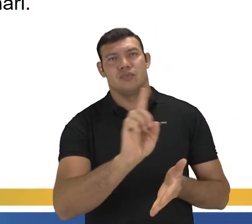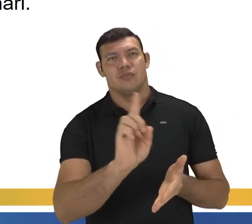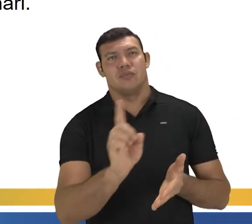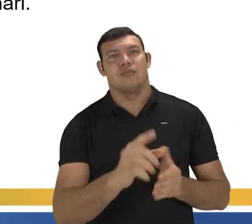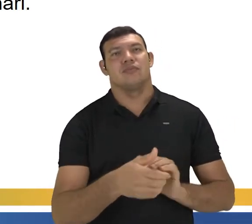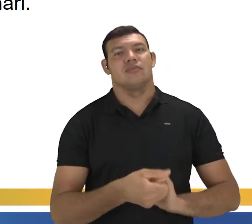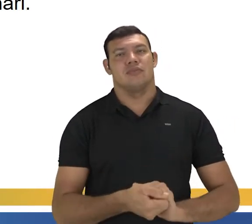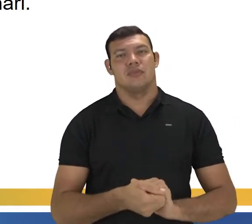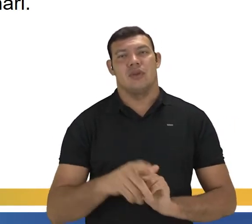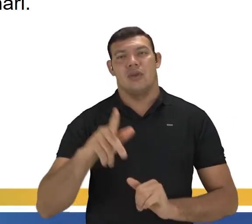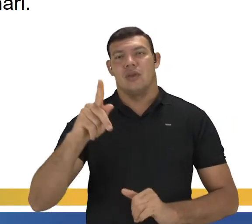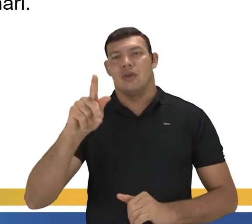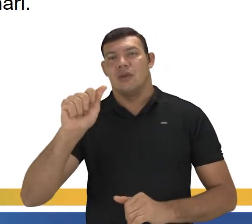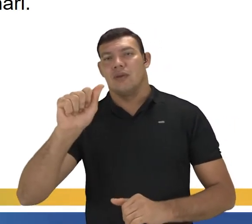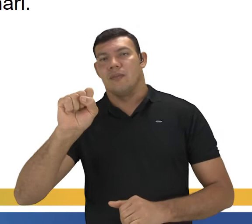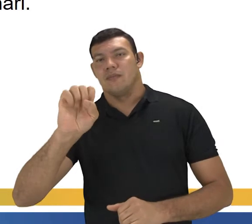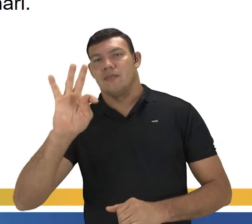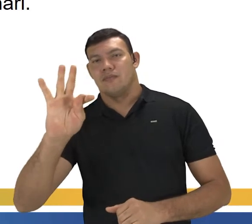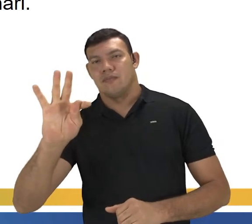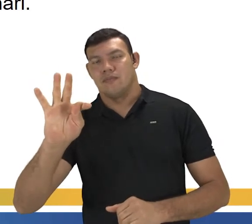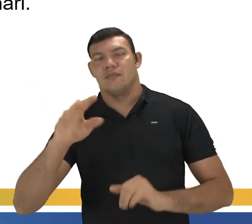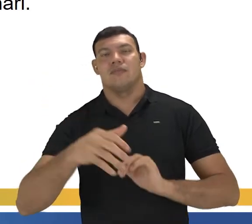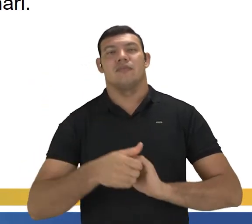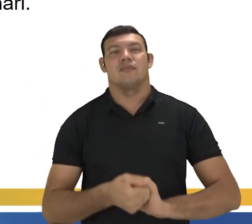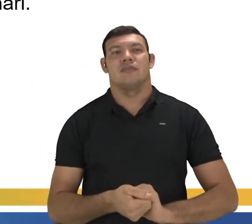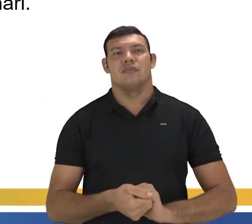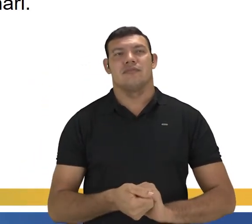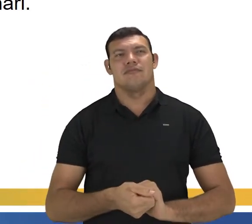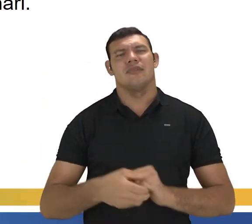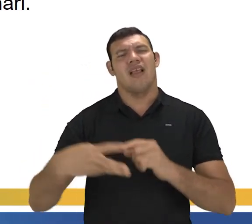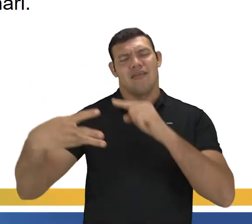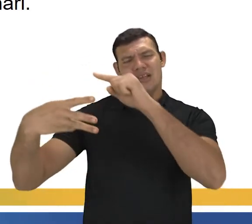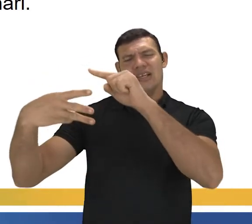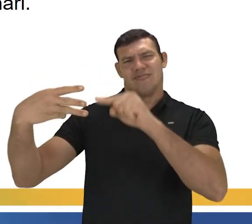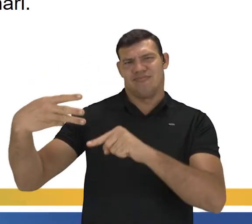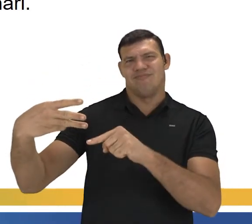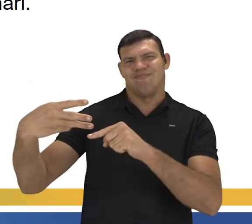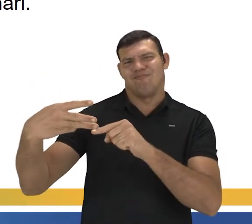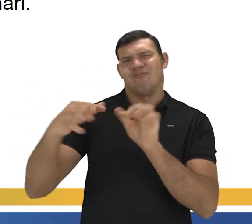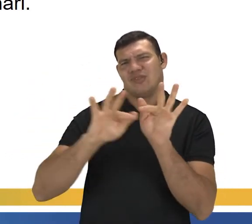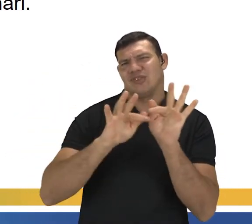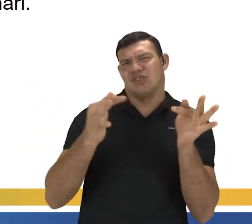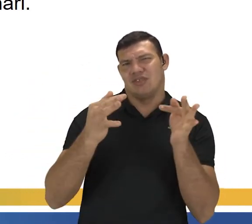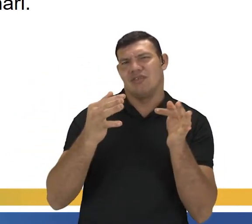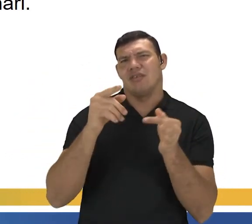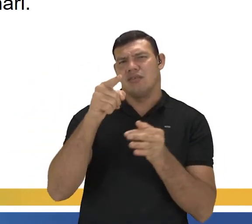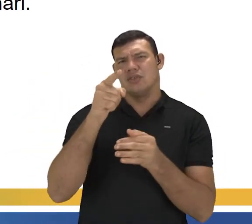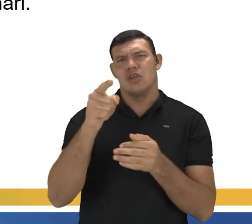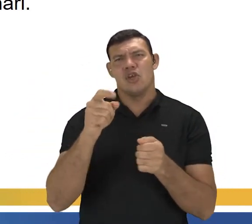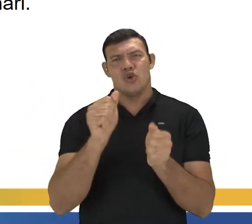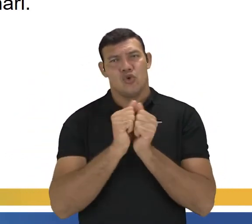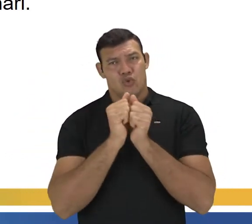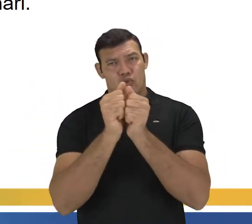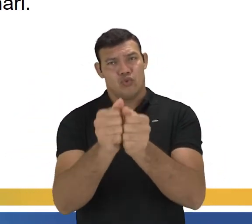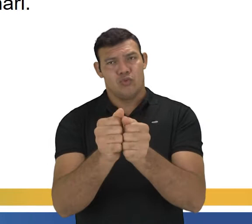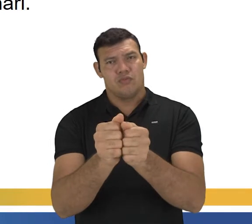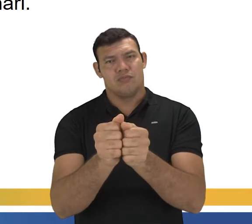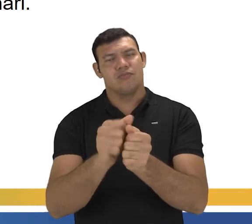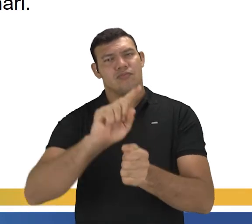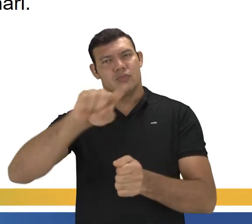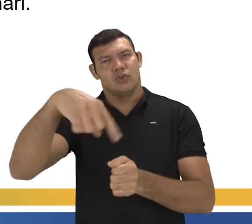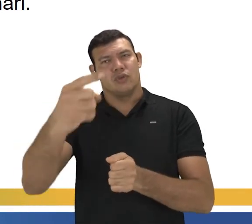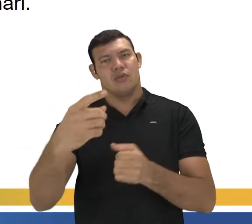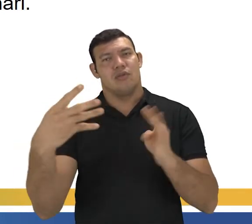perfect trazer exemplos bem simples gente vai fazer juntos depois vocês podem fazer outros exemplos também lá na